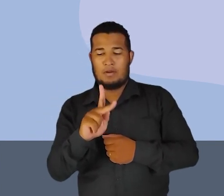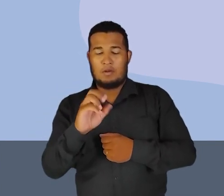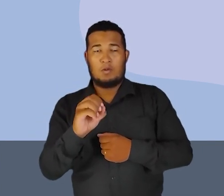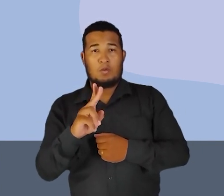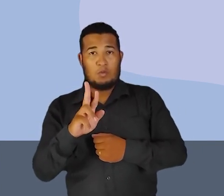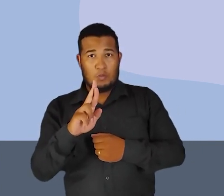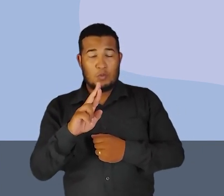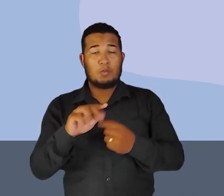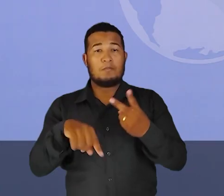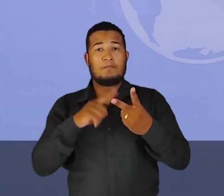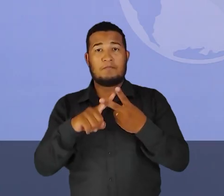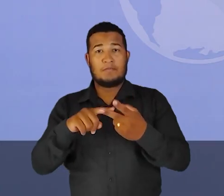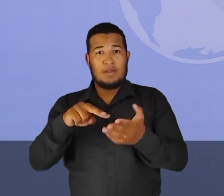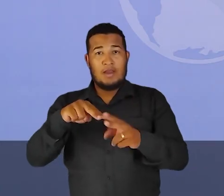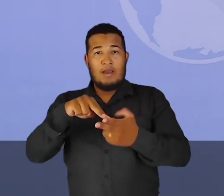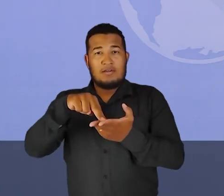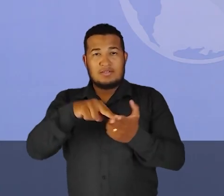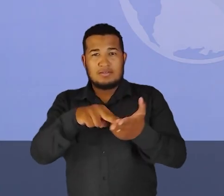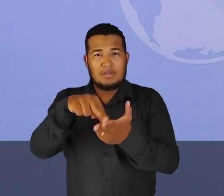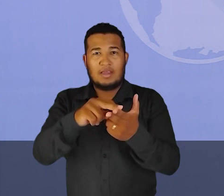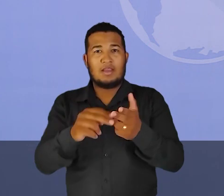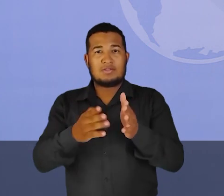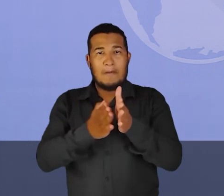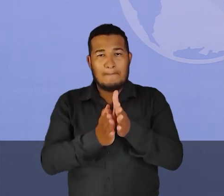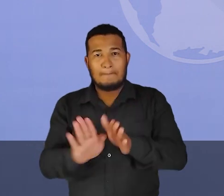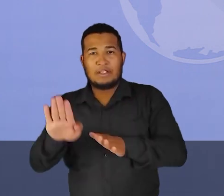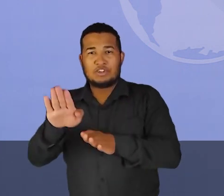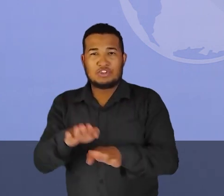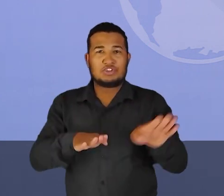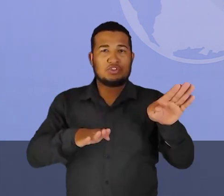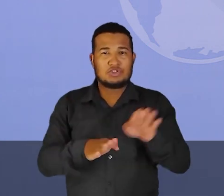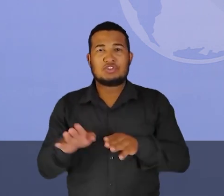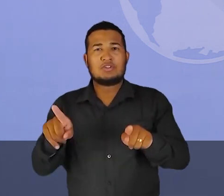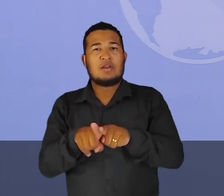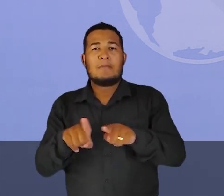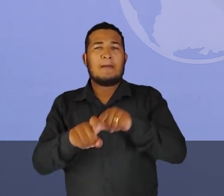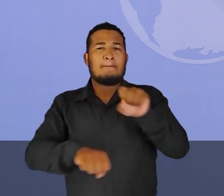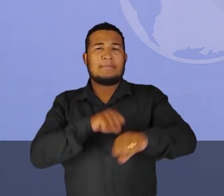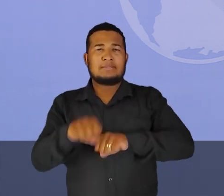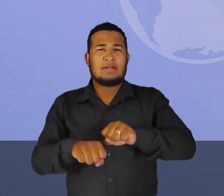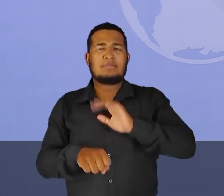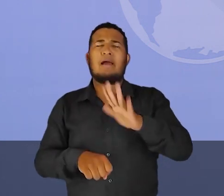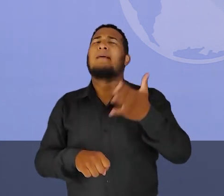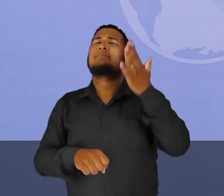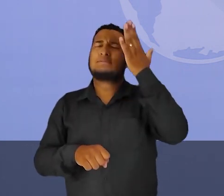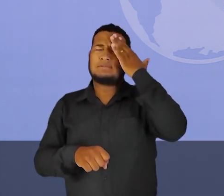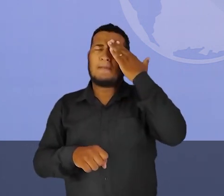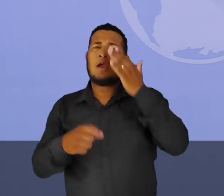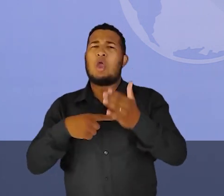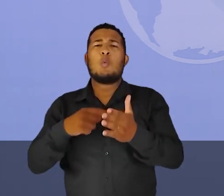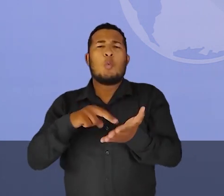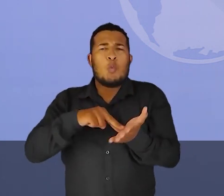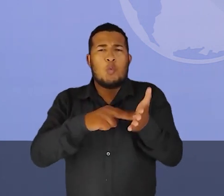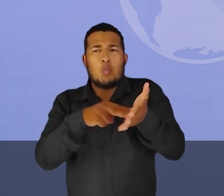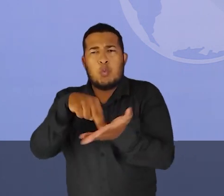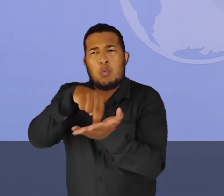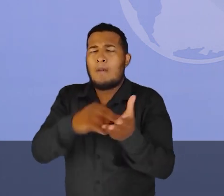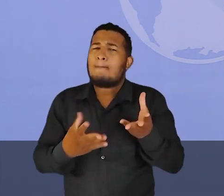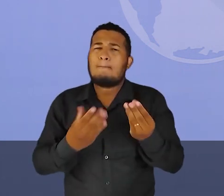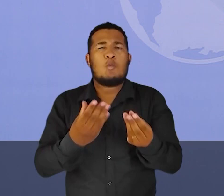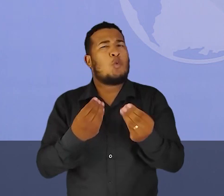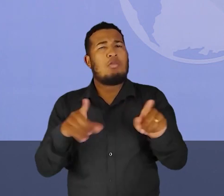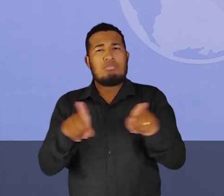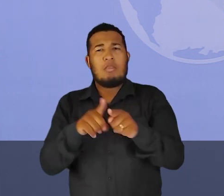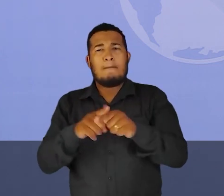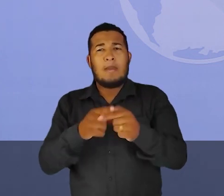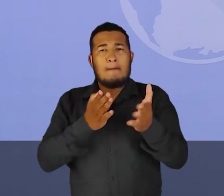skate, patins e bike. Aí você olha para mim agora, professor, já andei muito de skate, ando muito de patins, e você